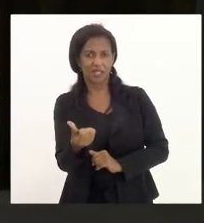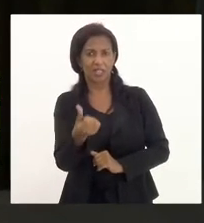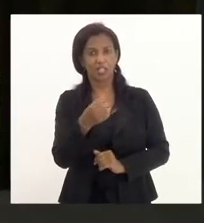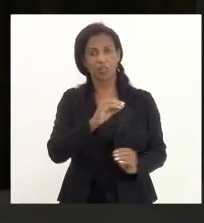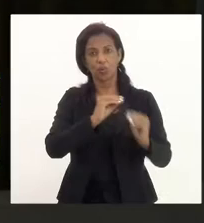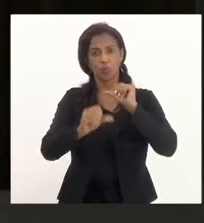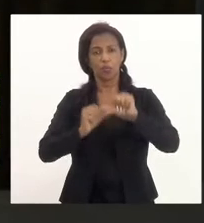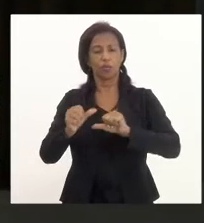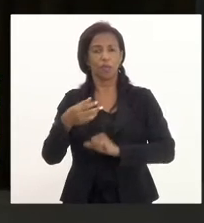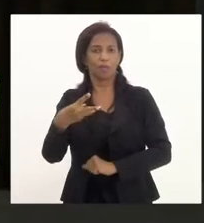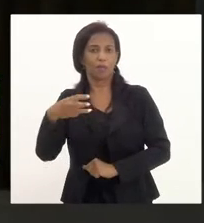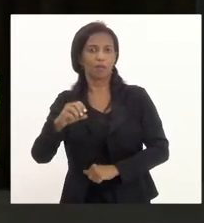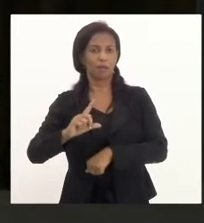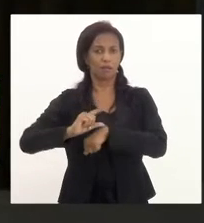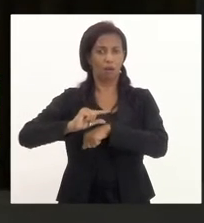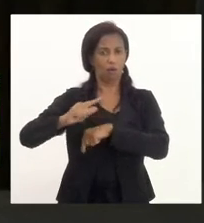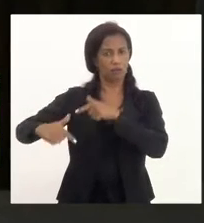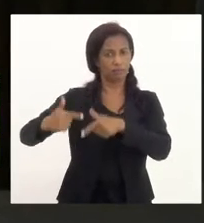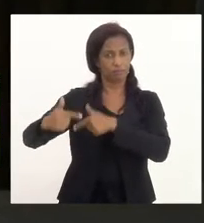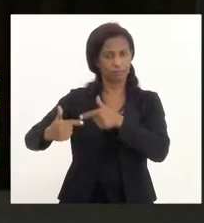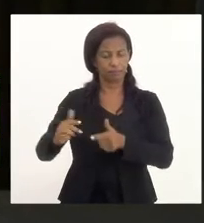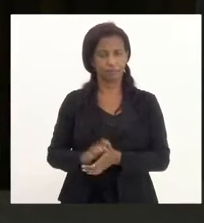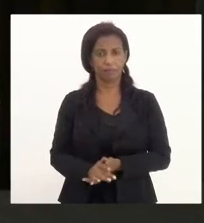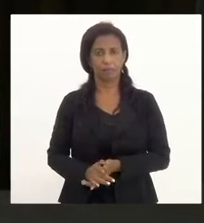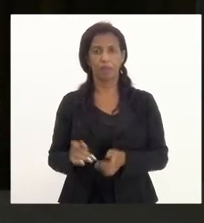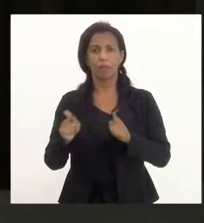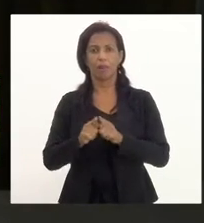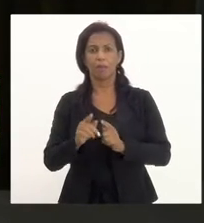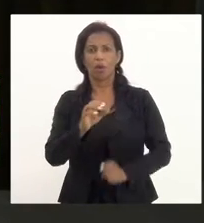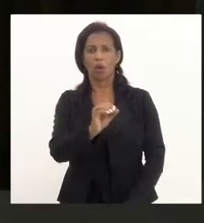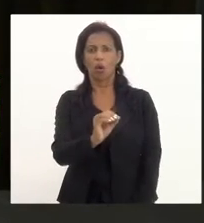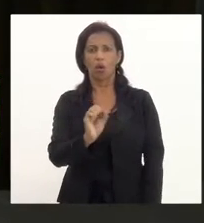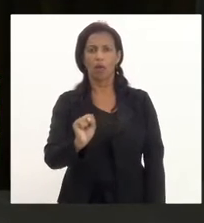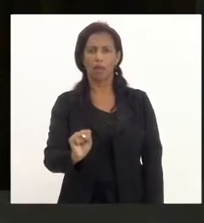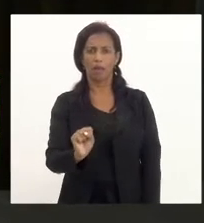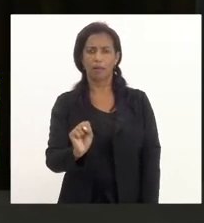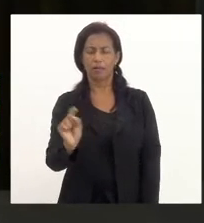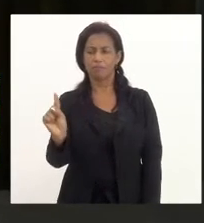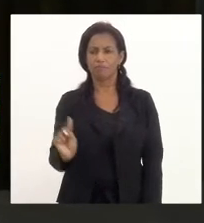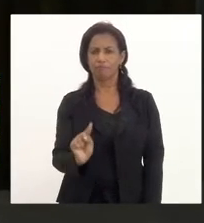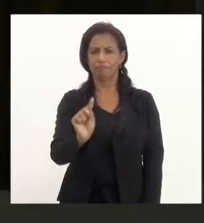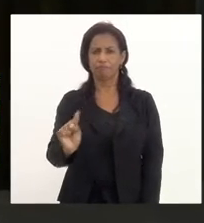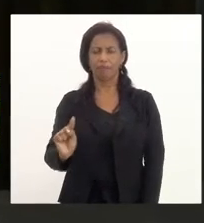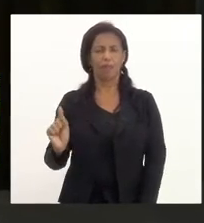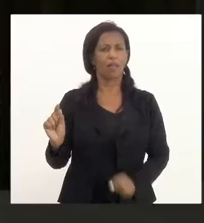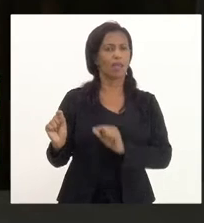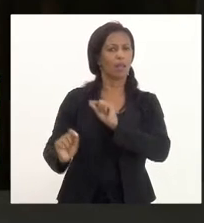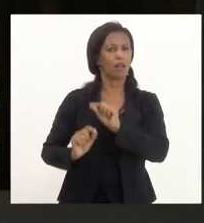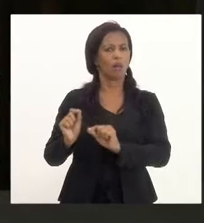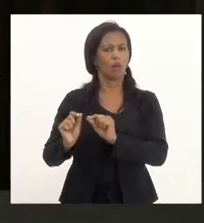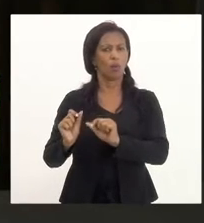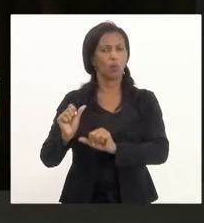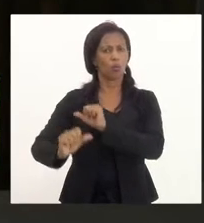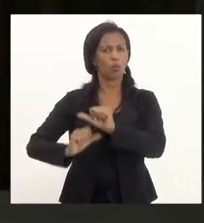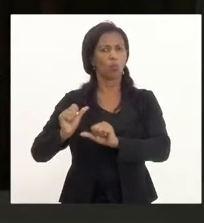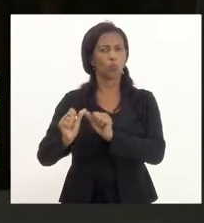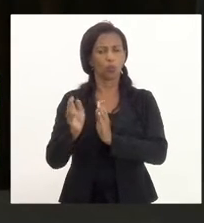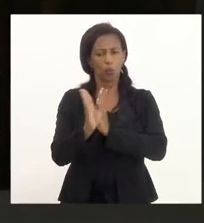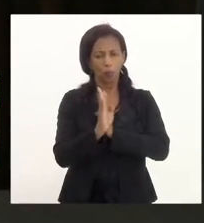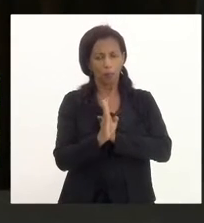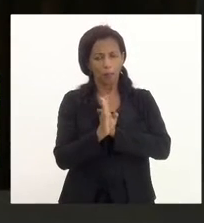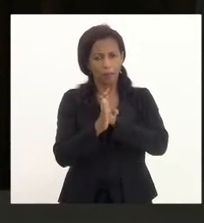saúde aprovou aqui nessa casa a extinção da Isoeste o que significaria construção do novo